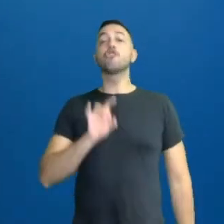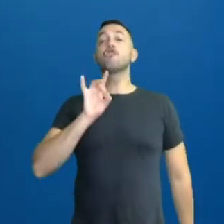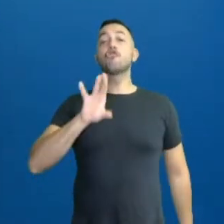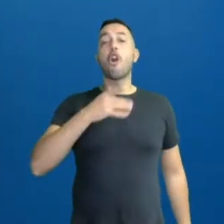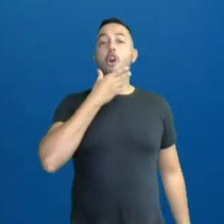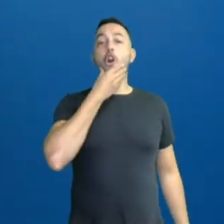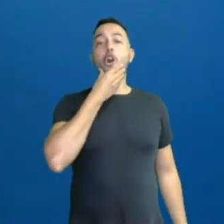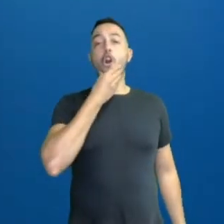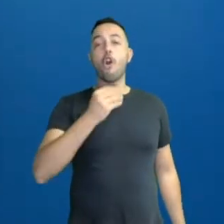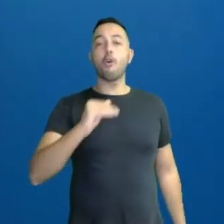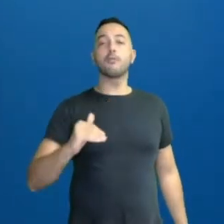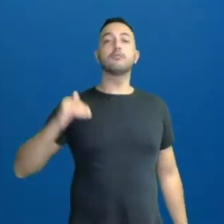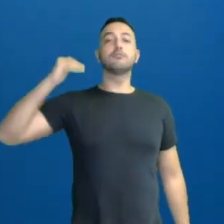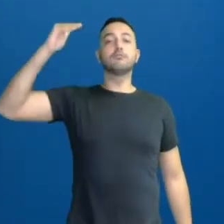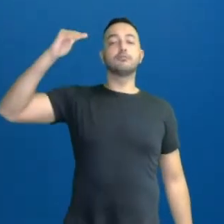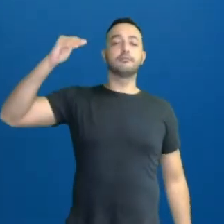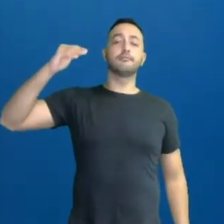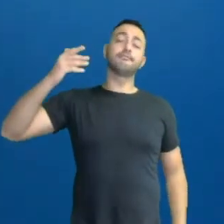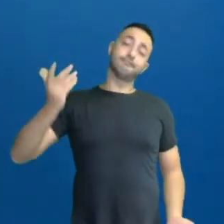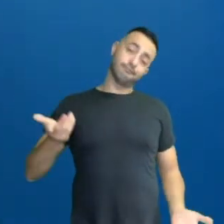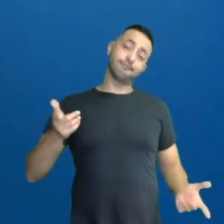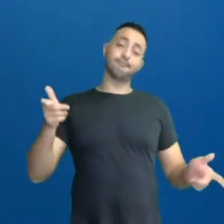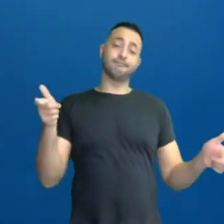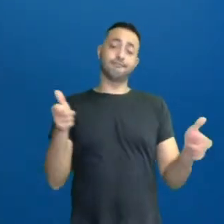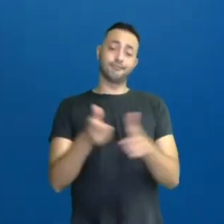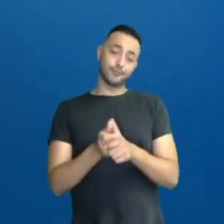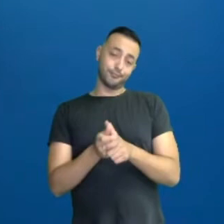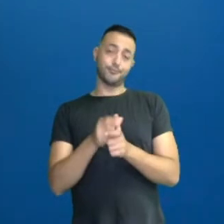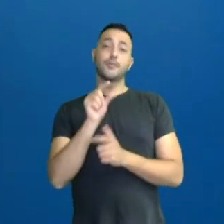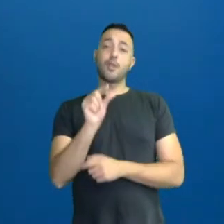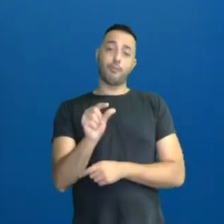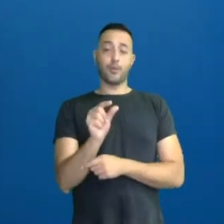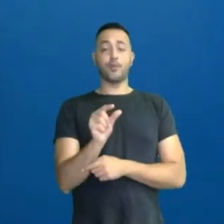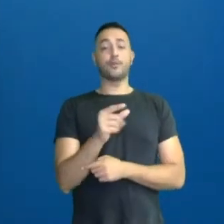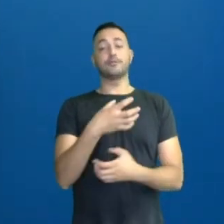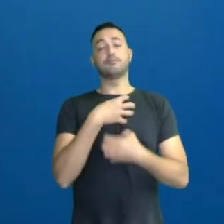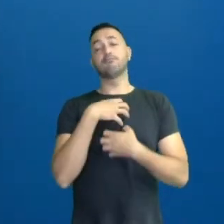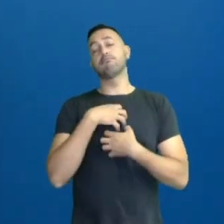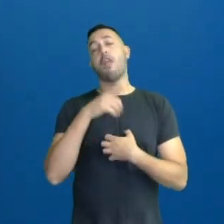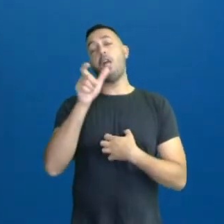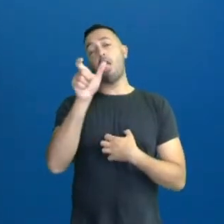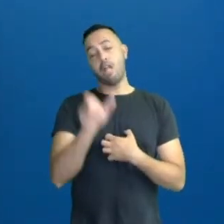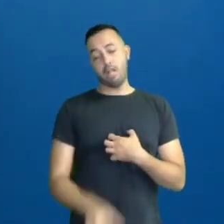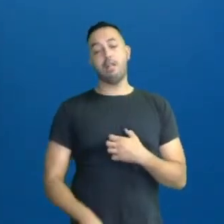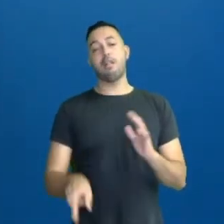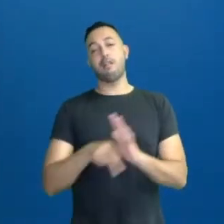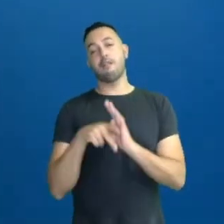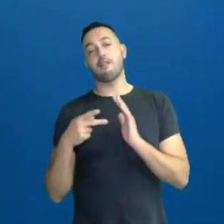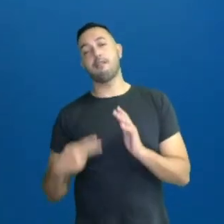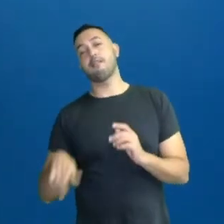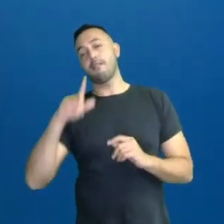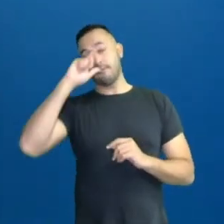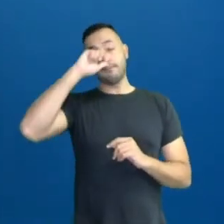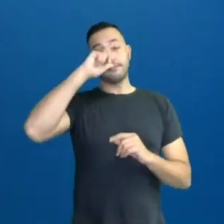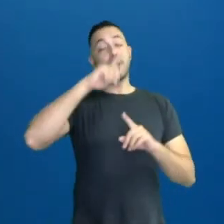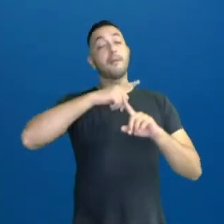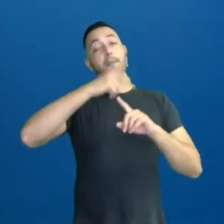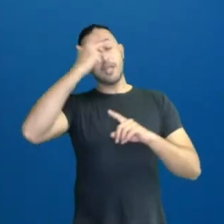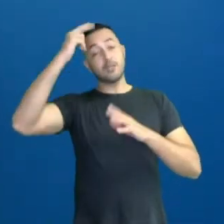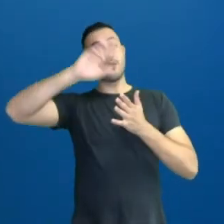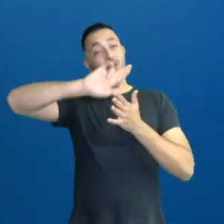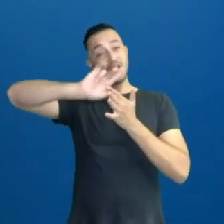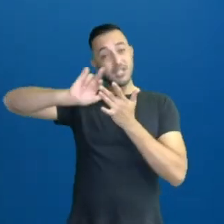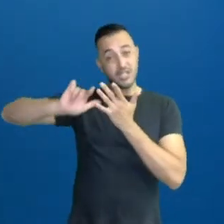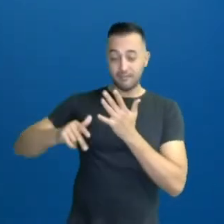maior. Ou seja, menos de 10% da população é que era considerado cidadãos. Os demais